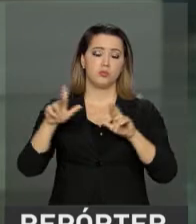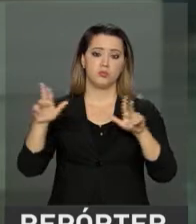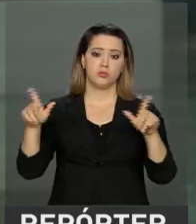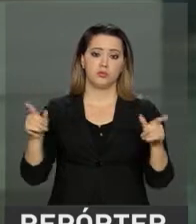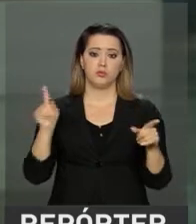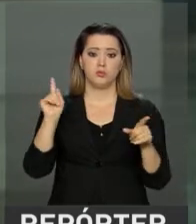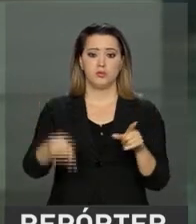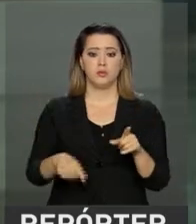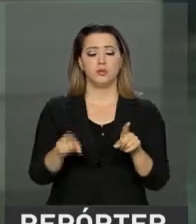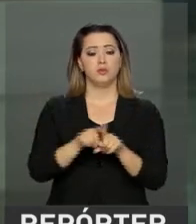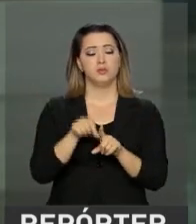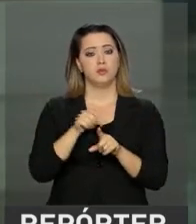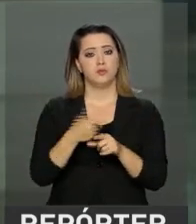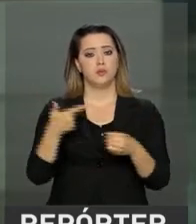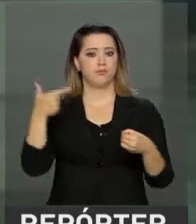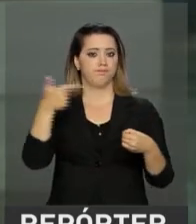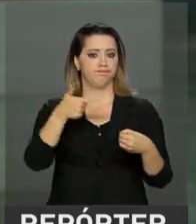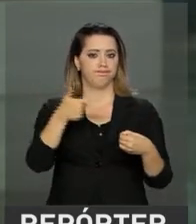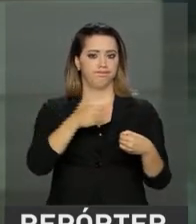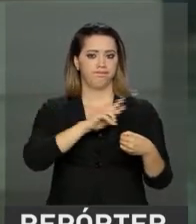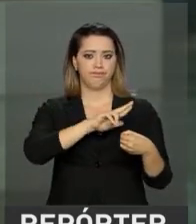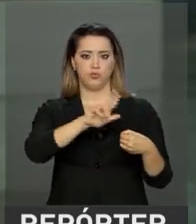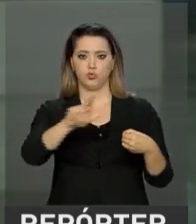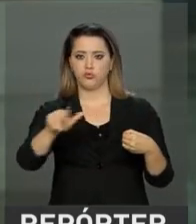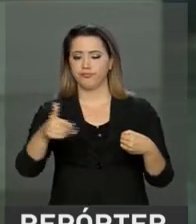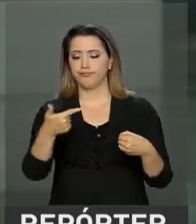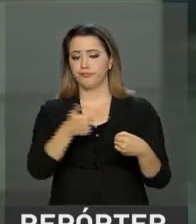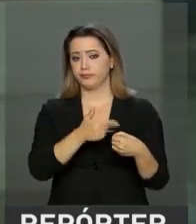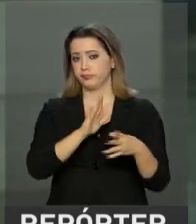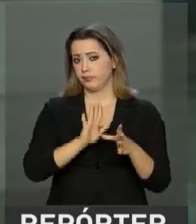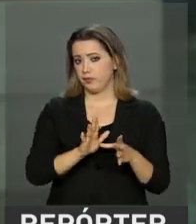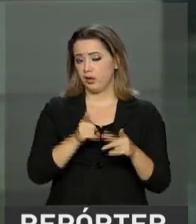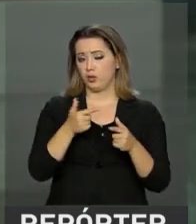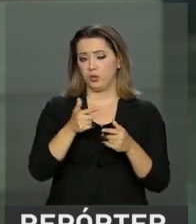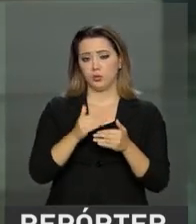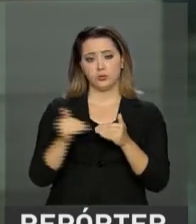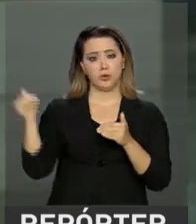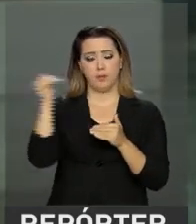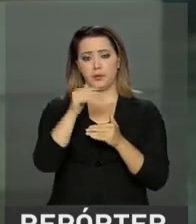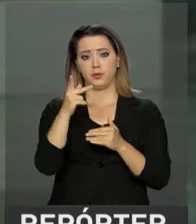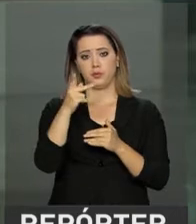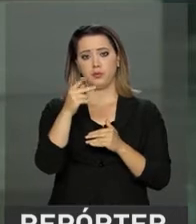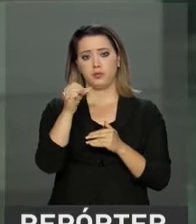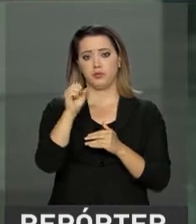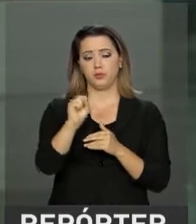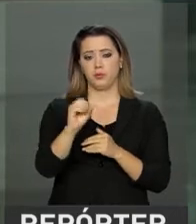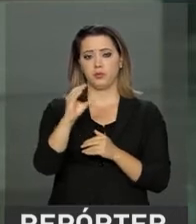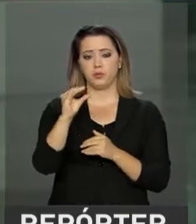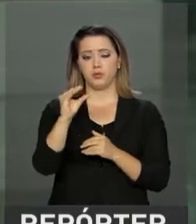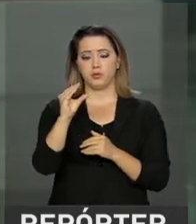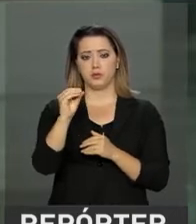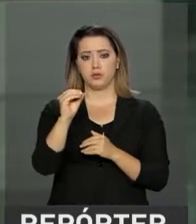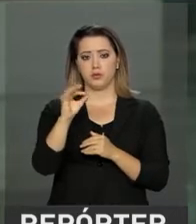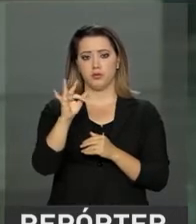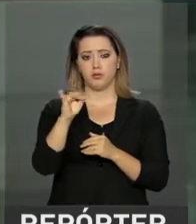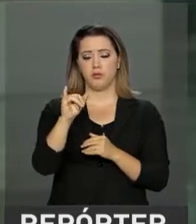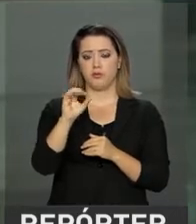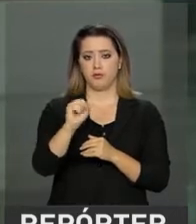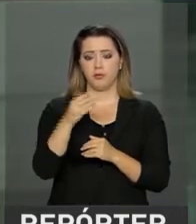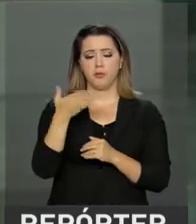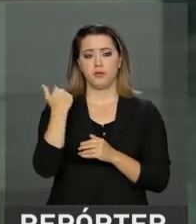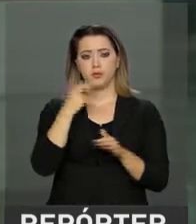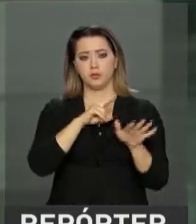bomba a revisão anunciada hoje pelo governo não atinge o aumento do pis e confins anunciados na semana passada